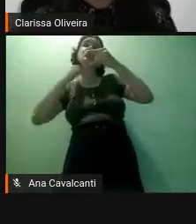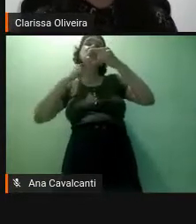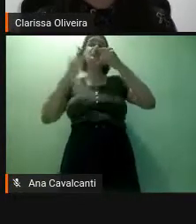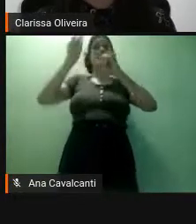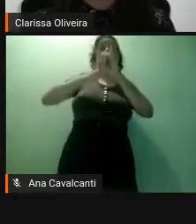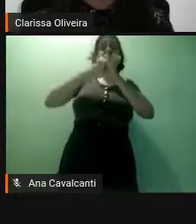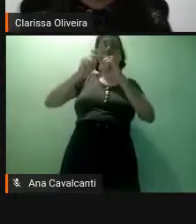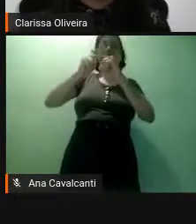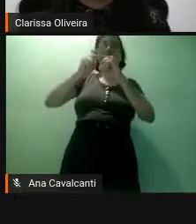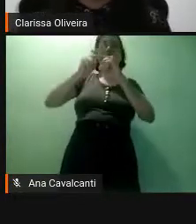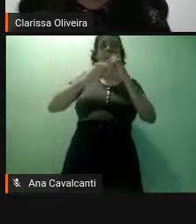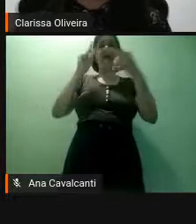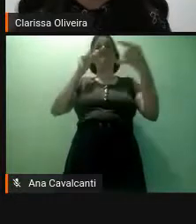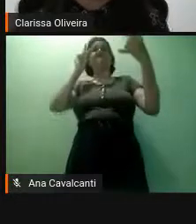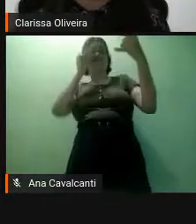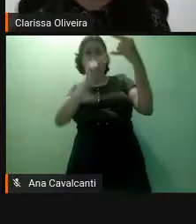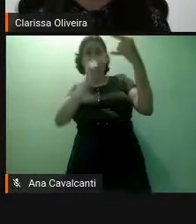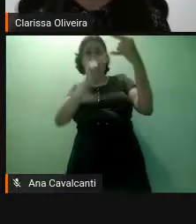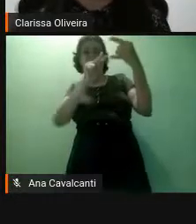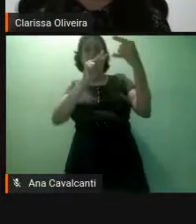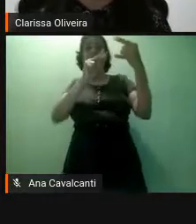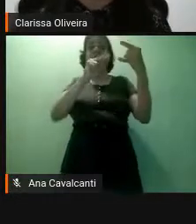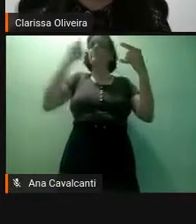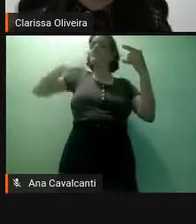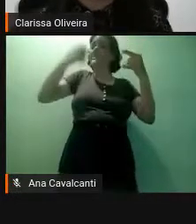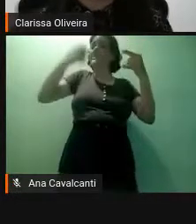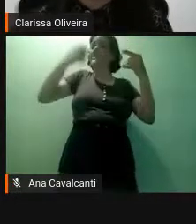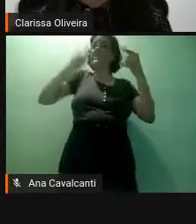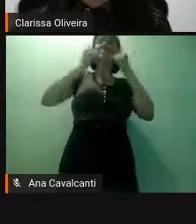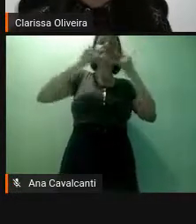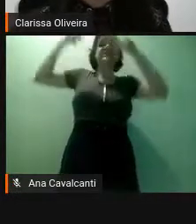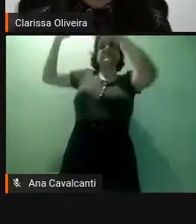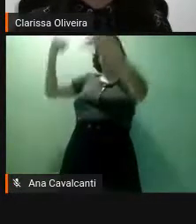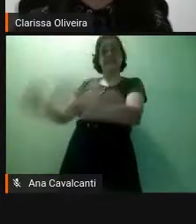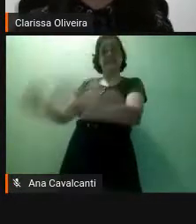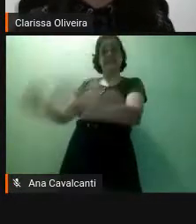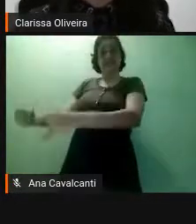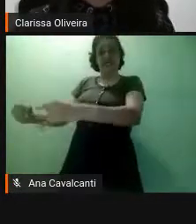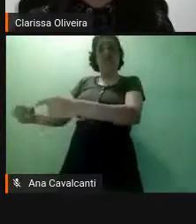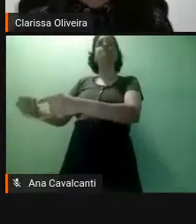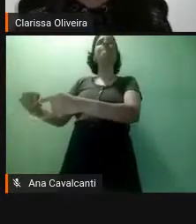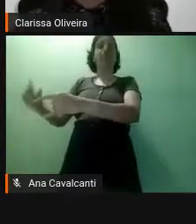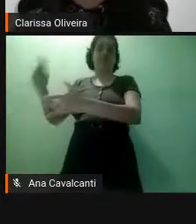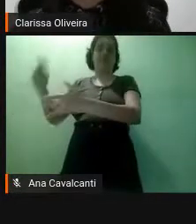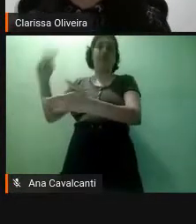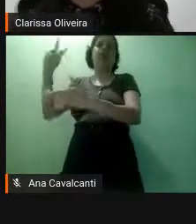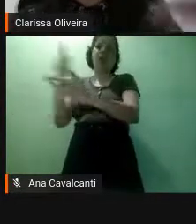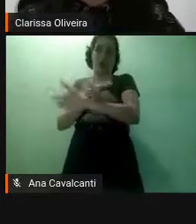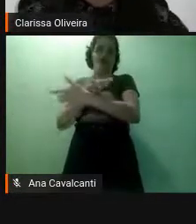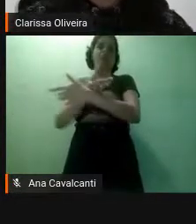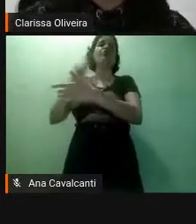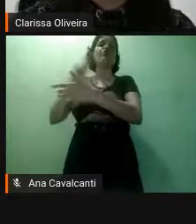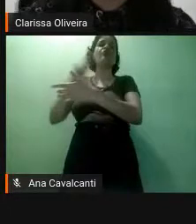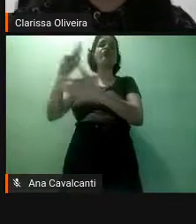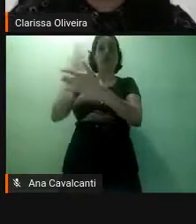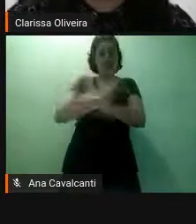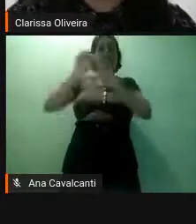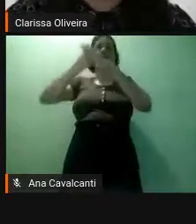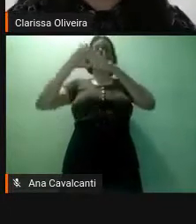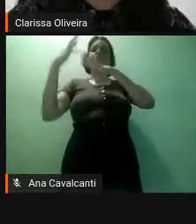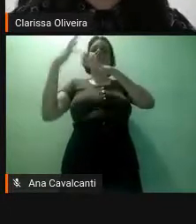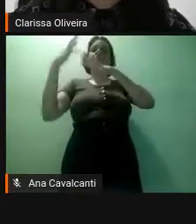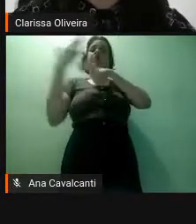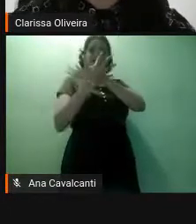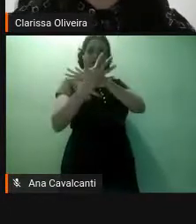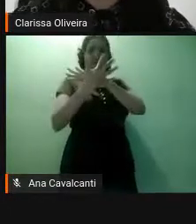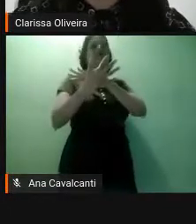sujeira visível da máscara, você precisa retirar aquela máscara, porque senão há o risco de você perder essa